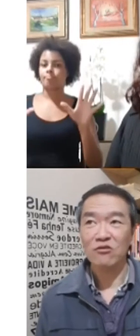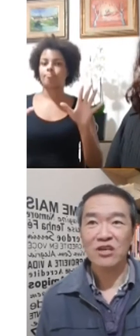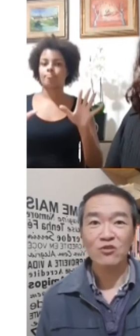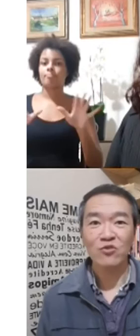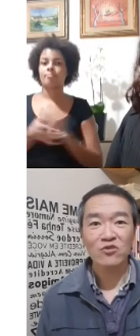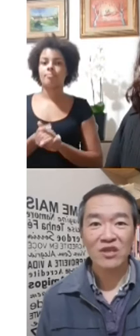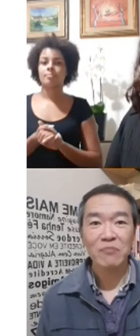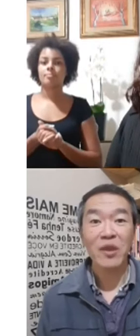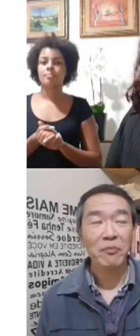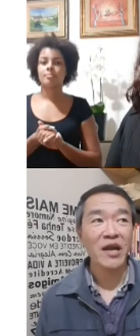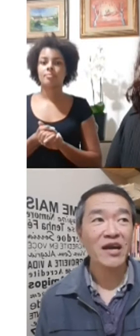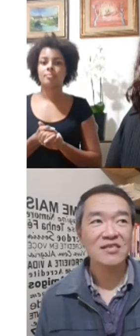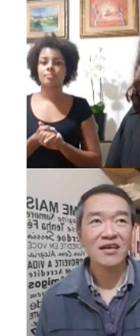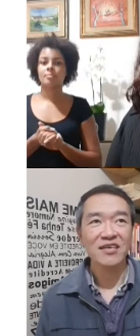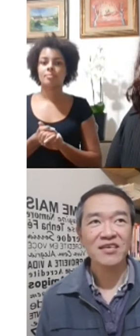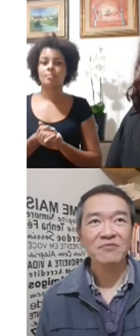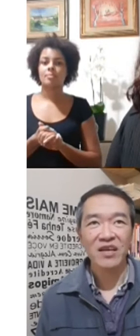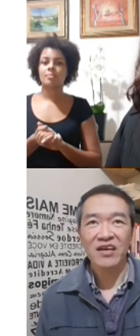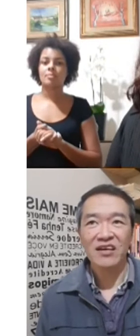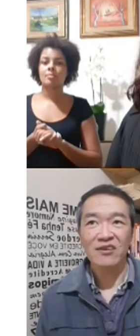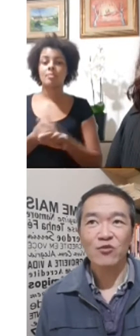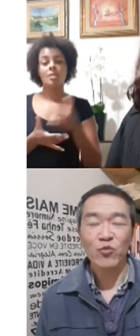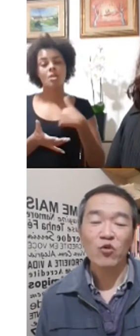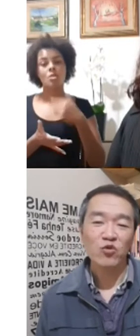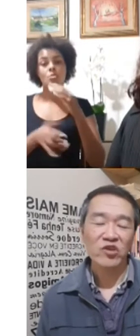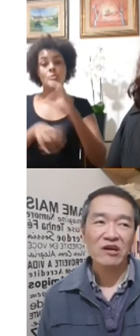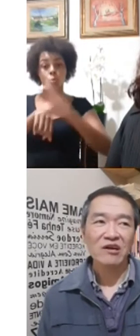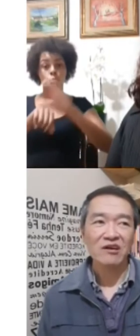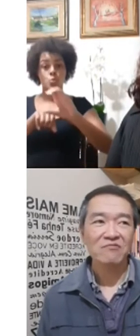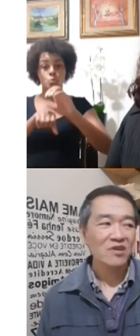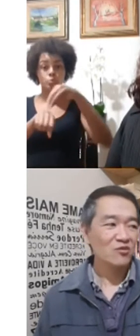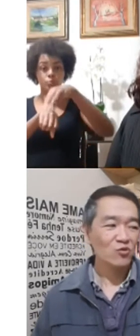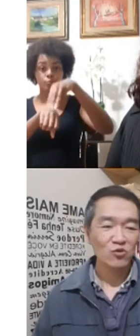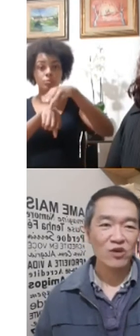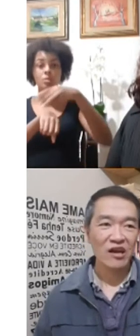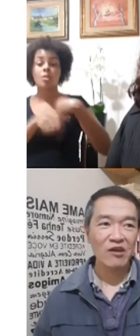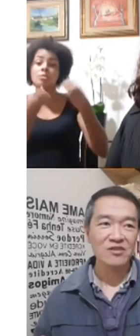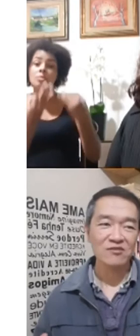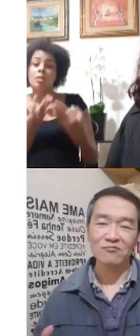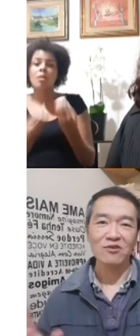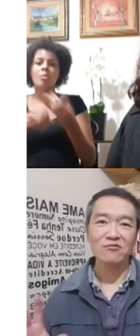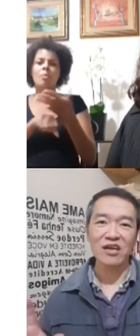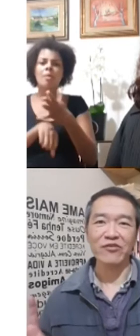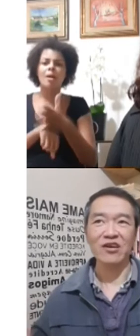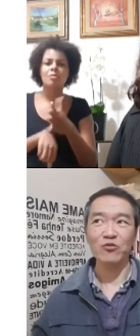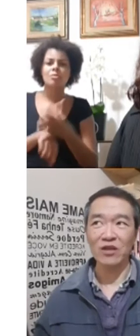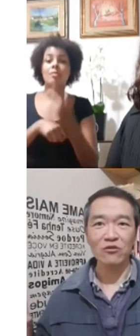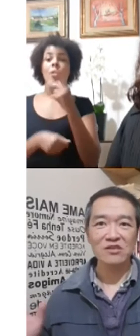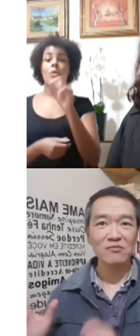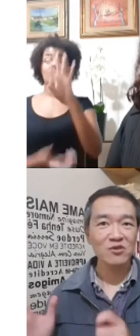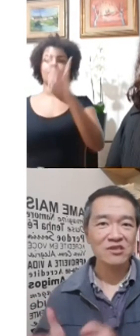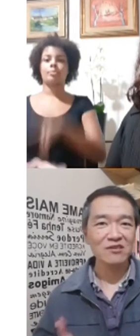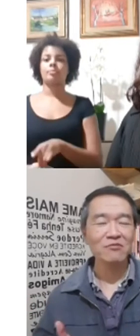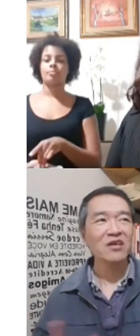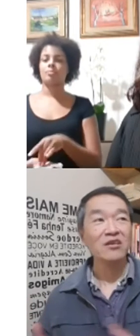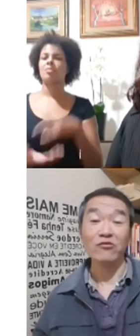fazendo, eu estou colocando muito da prática e um pouco do real. Assim, eu não quero ficar numa